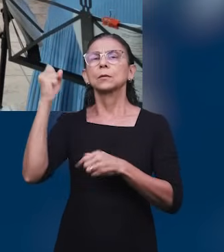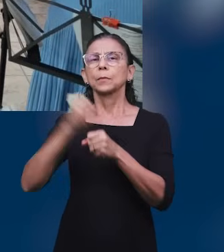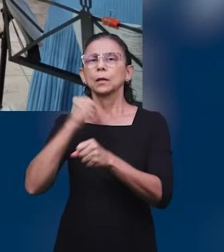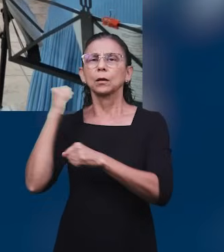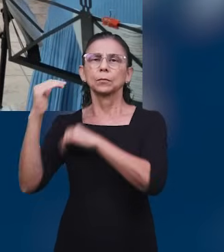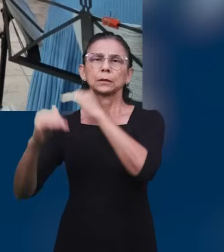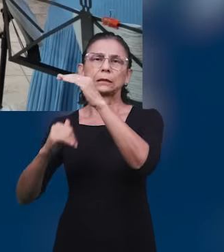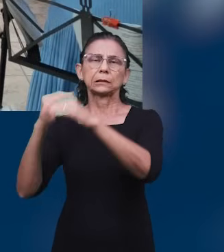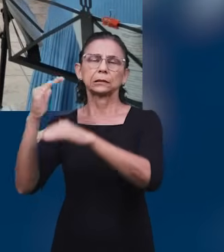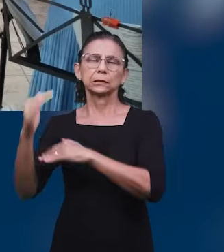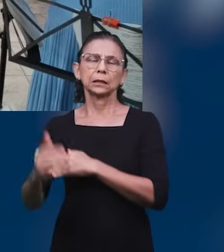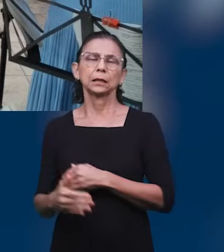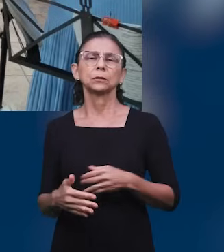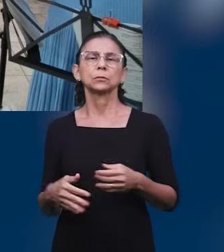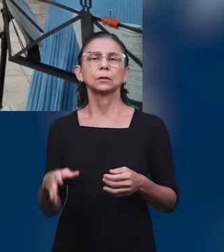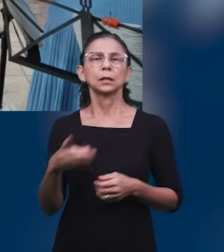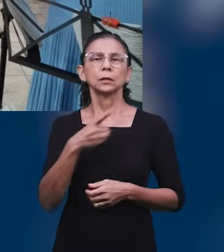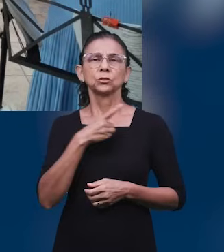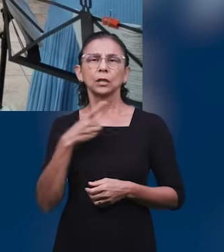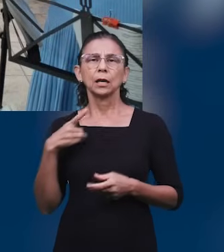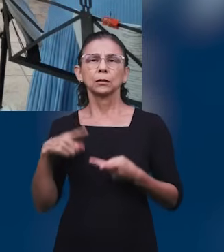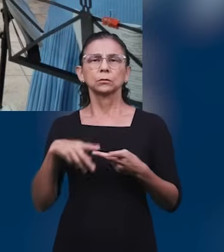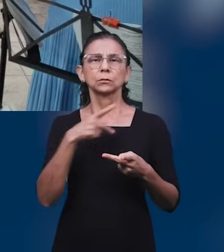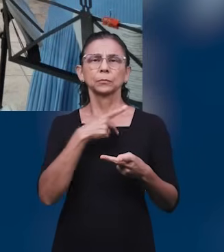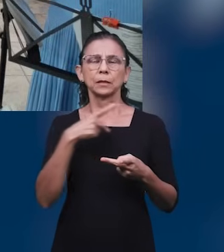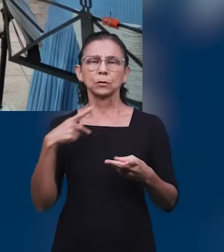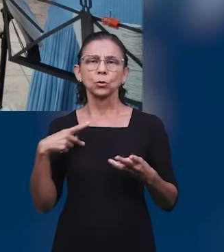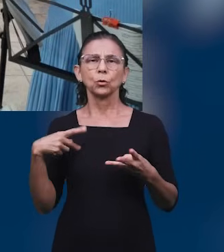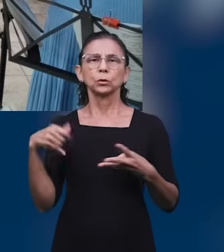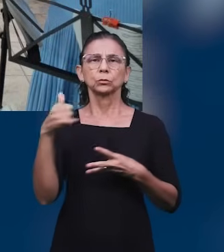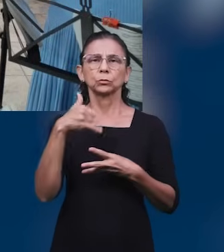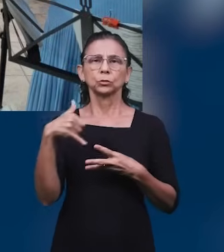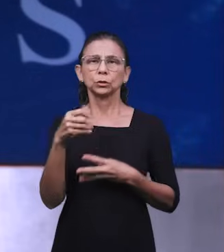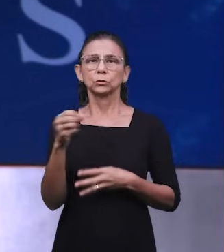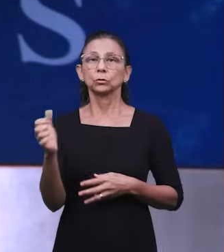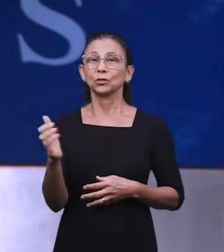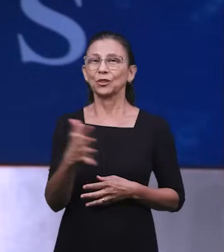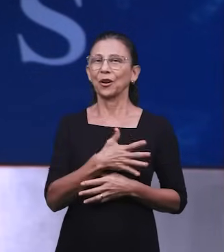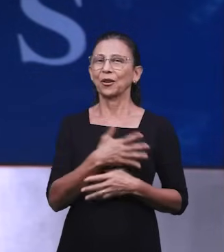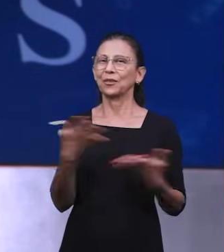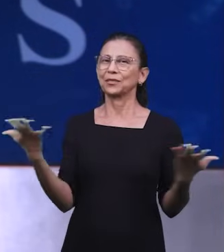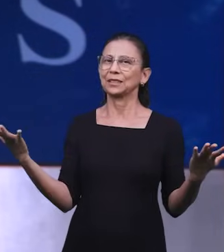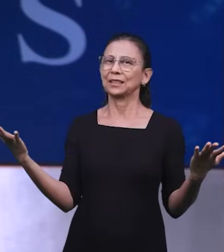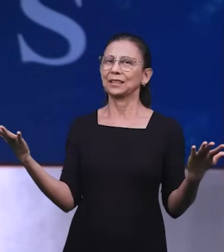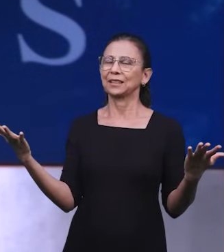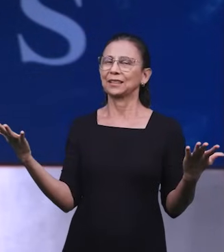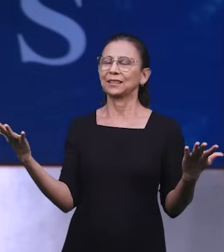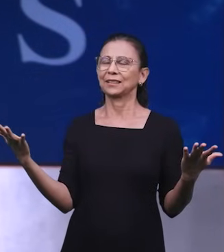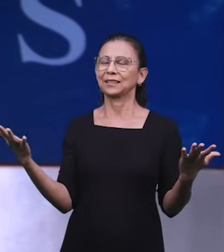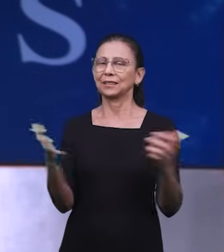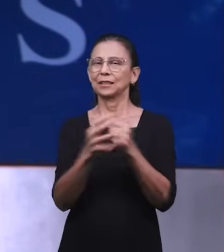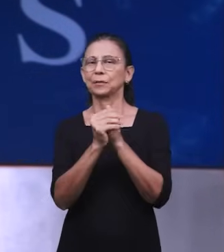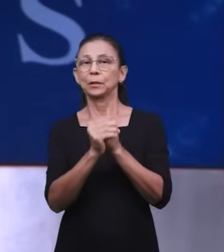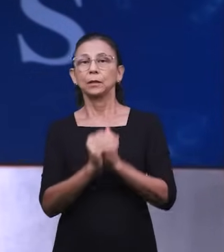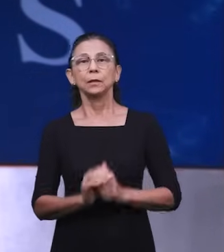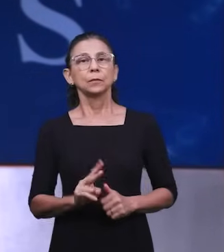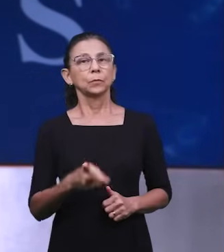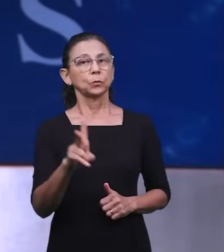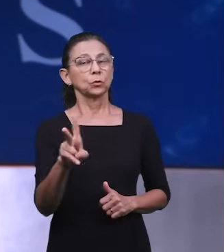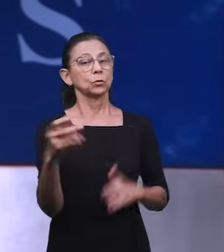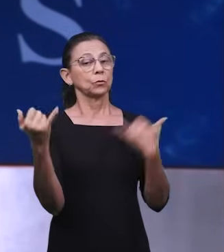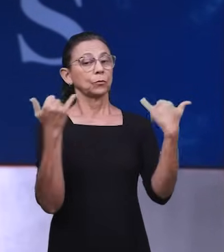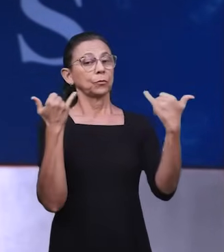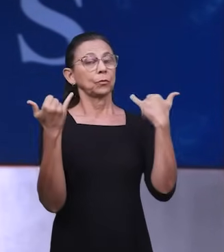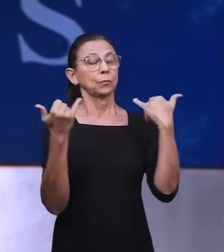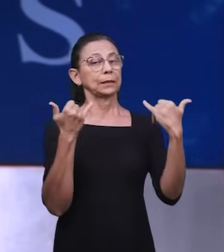novos obreiros, diáconos, pastores, e nós glorificamos a Deus por isso, né? Amém! E agora vamos dar continuidade com as